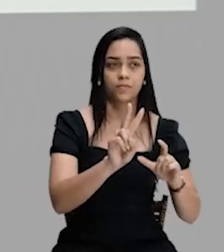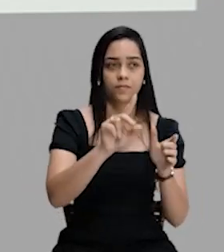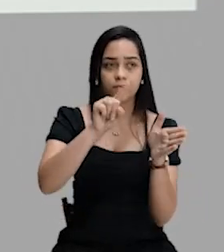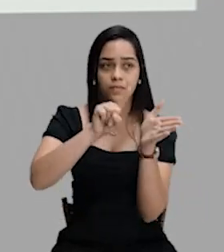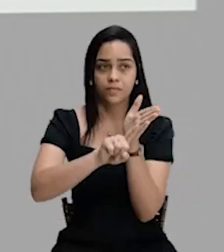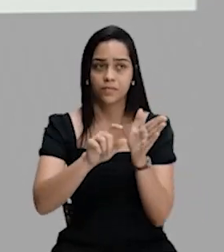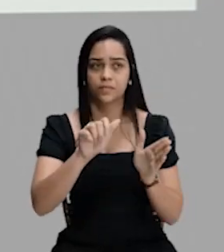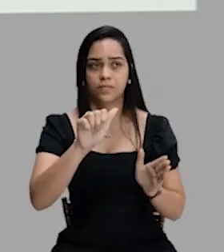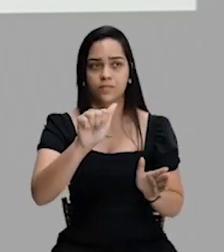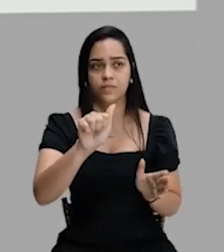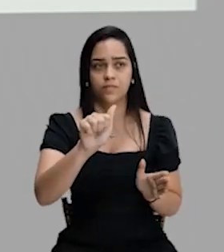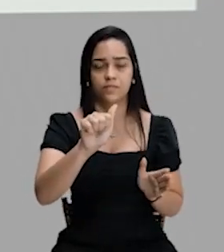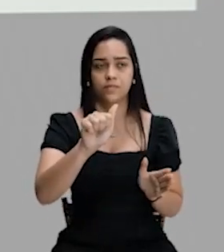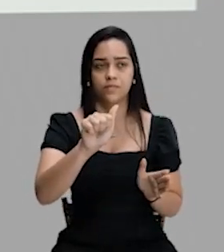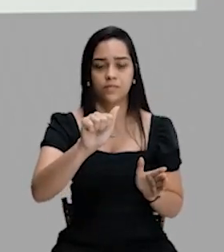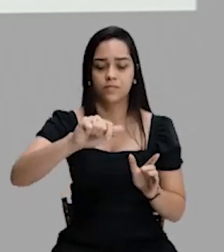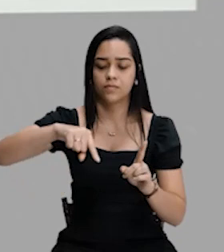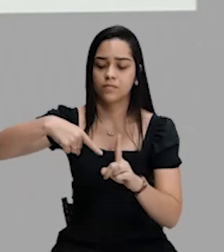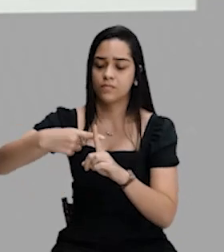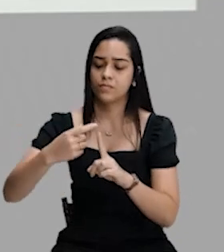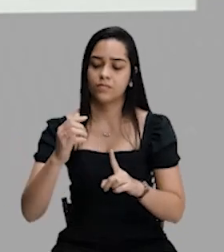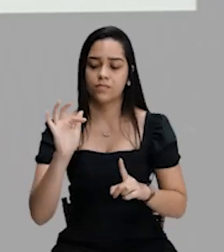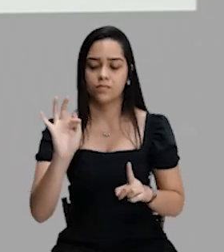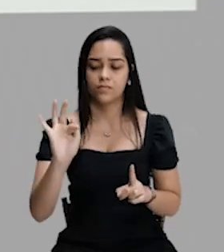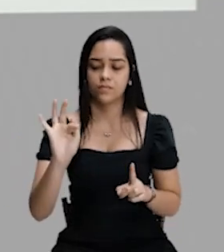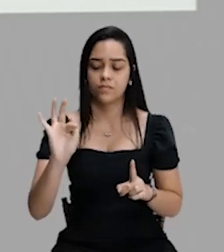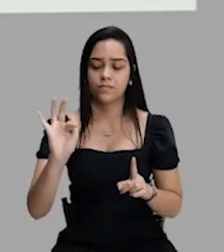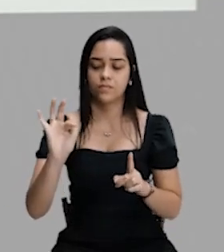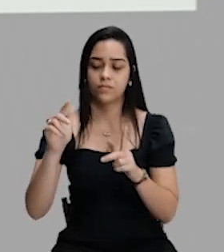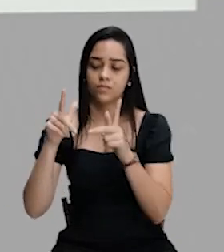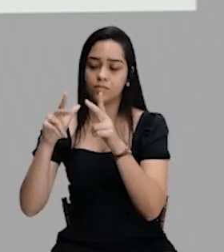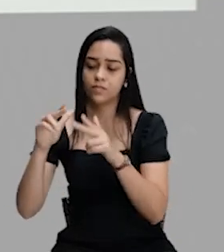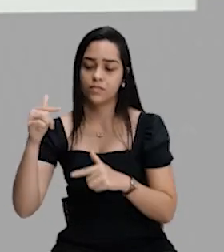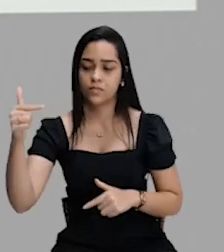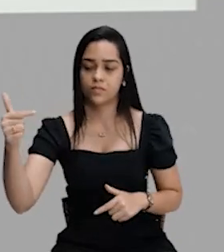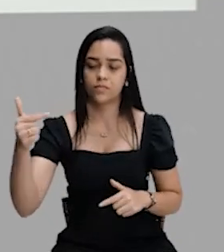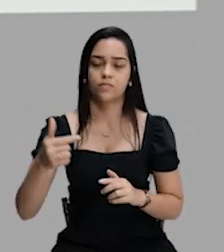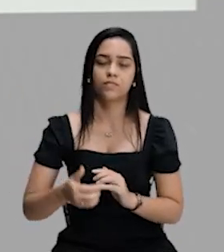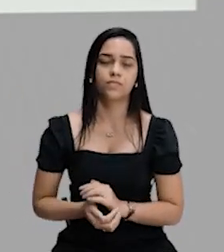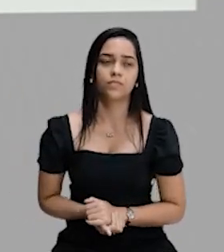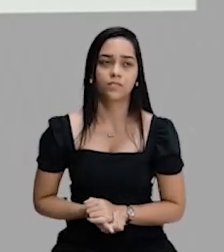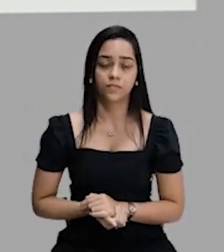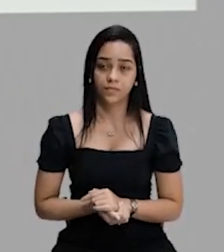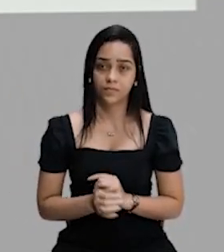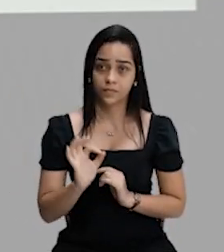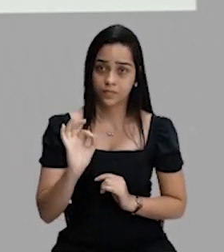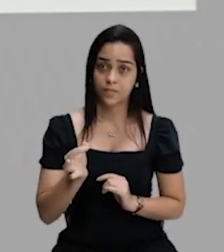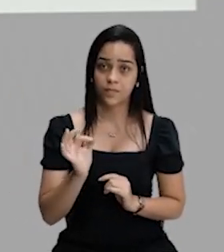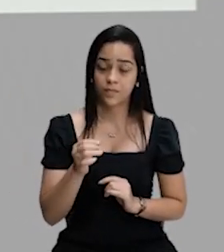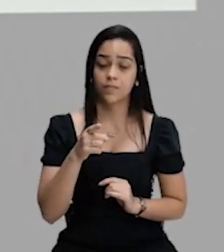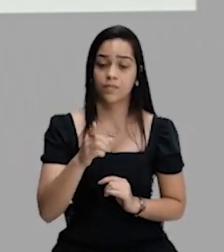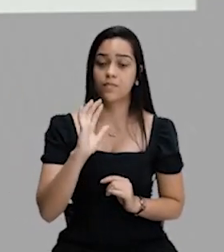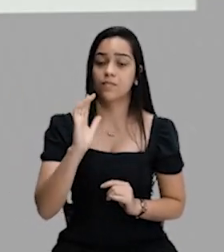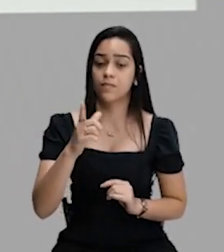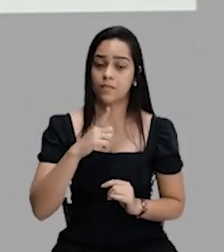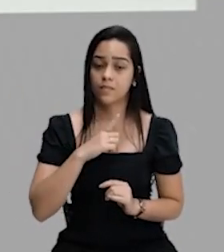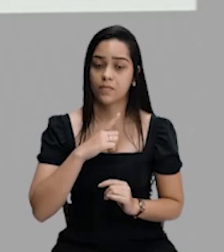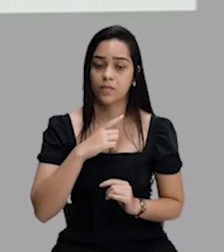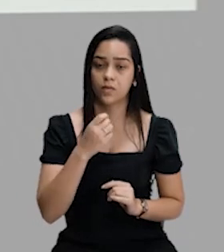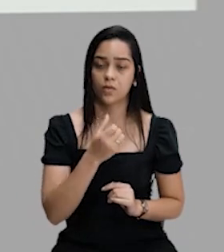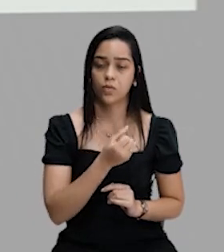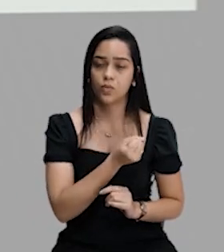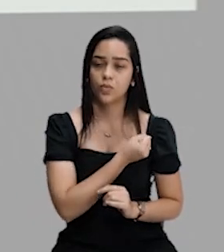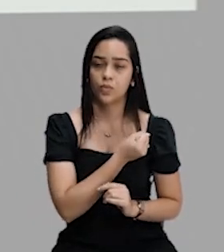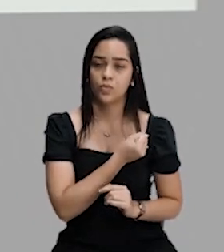- a + f igual a 2 tá você já tem o número